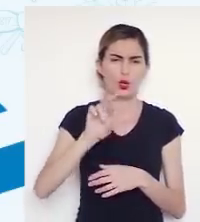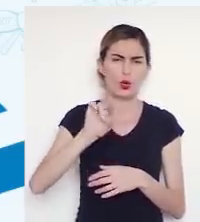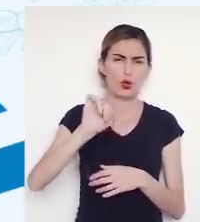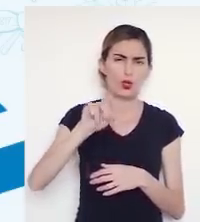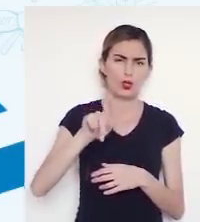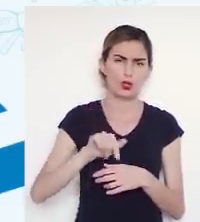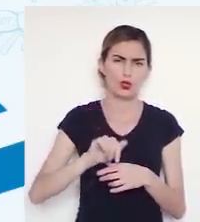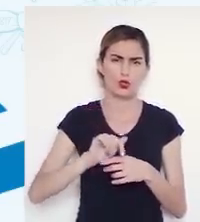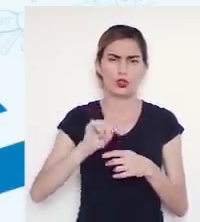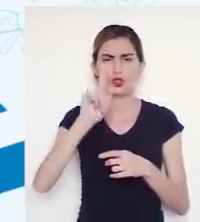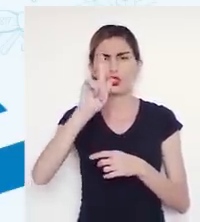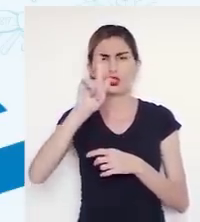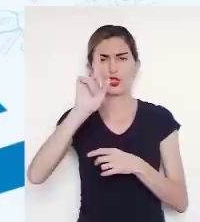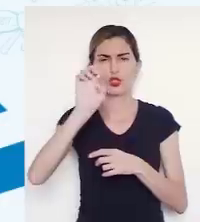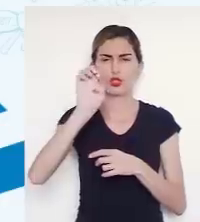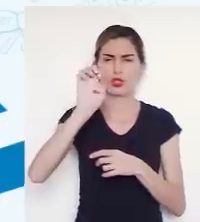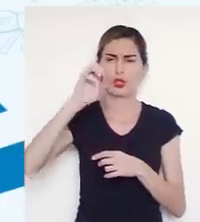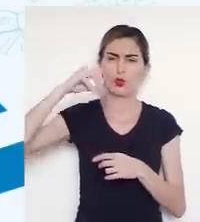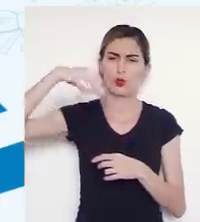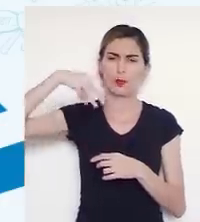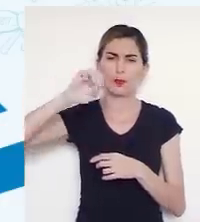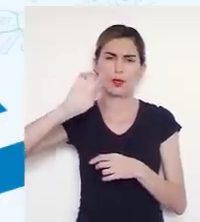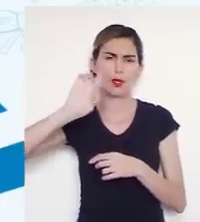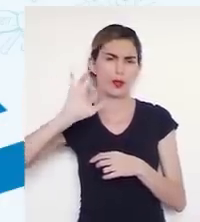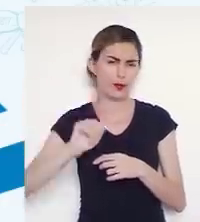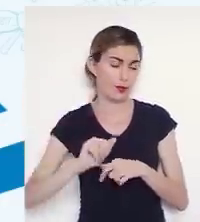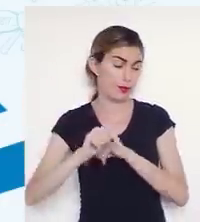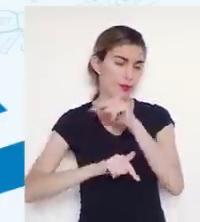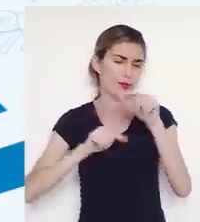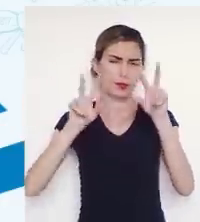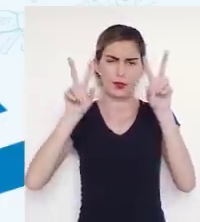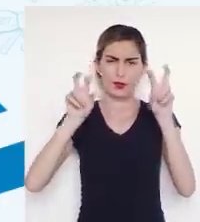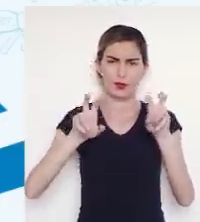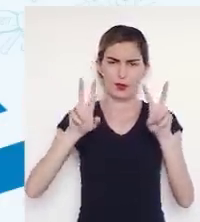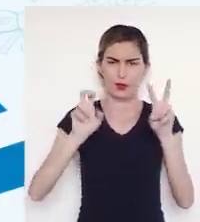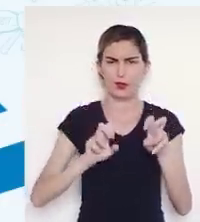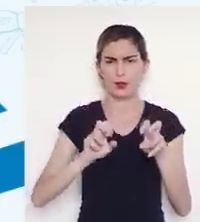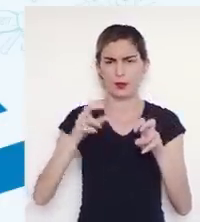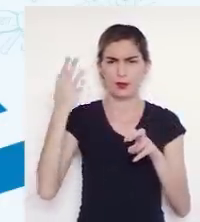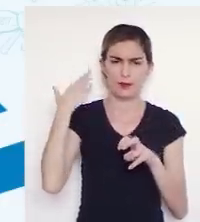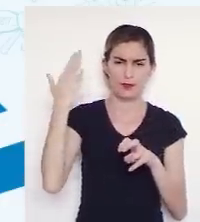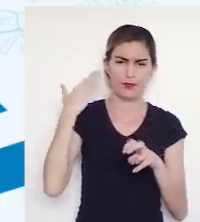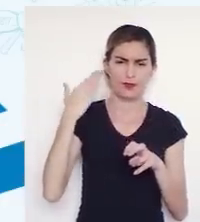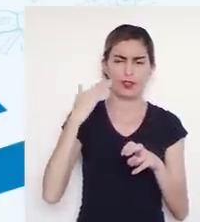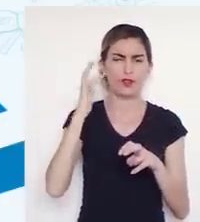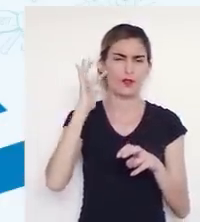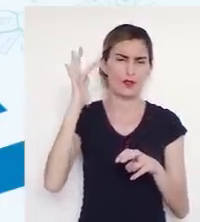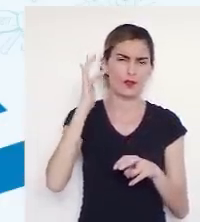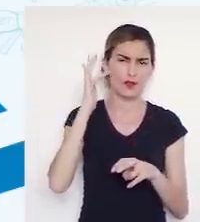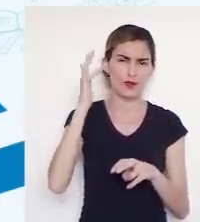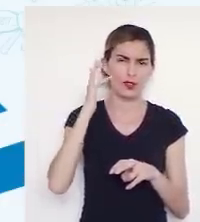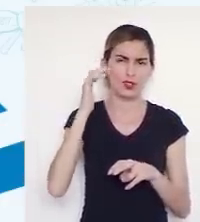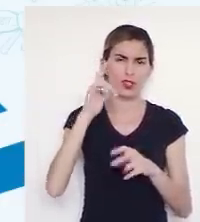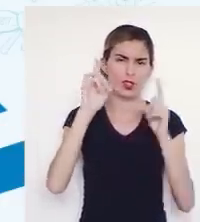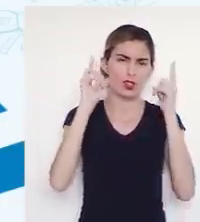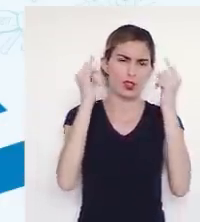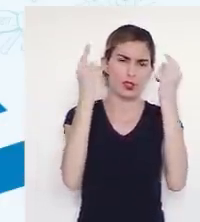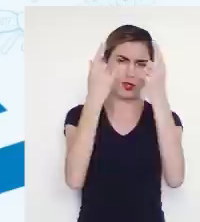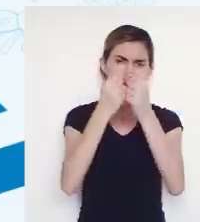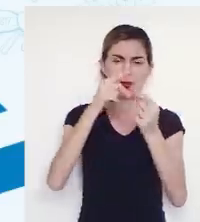origem geométrica. Quem trabalhou muito bem essa temática na antiguidade foi o filósofo